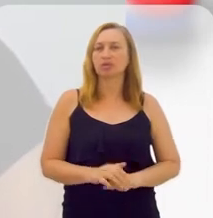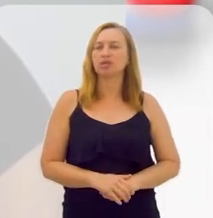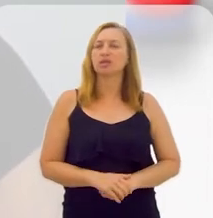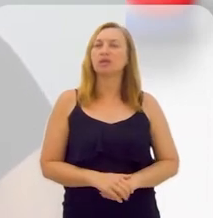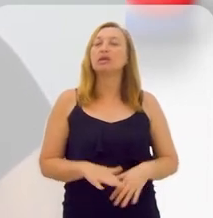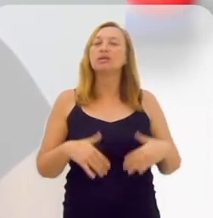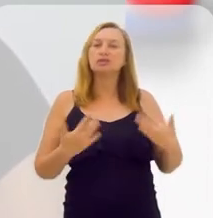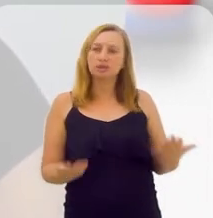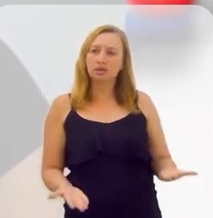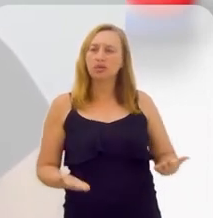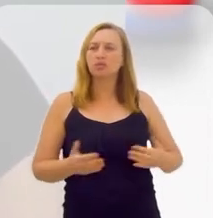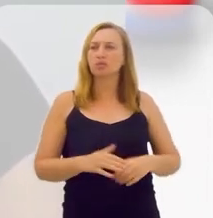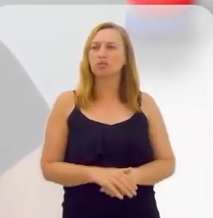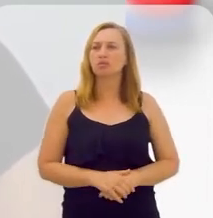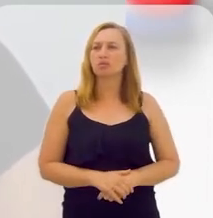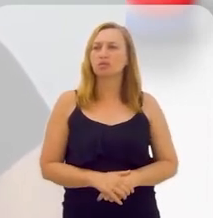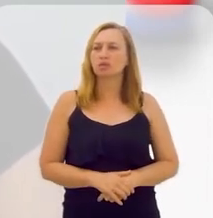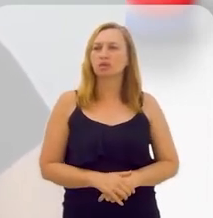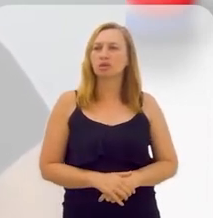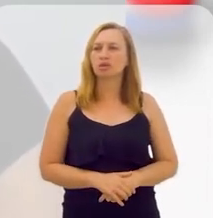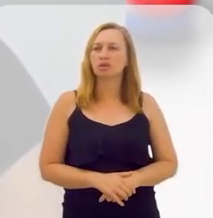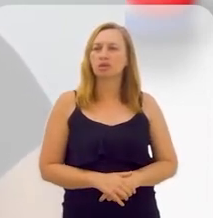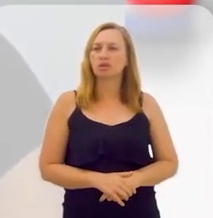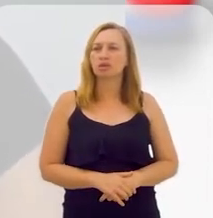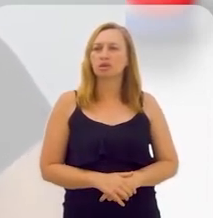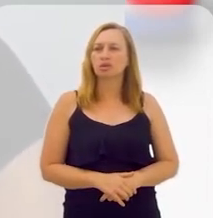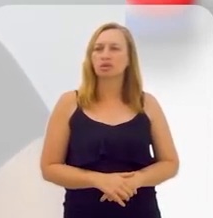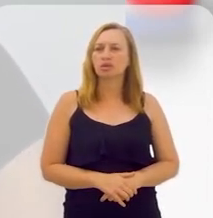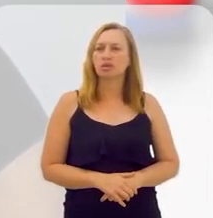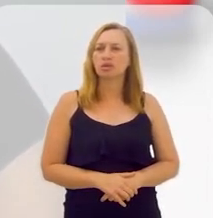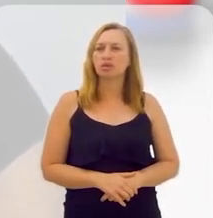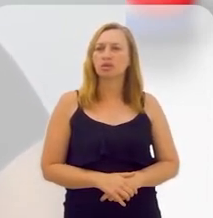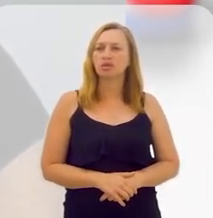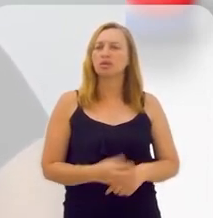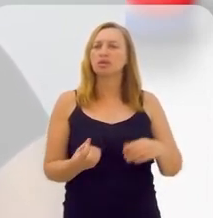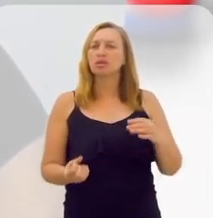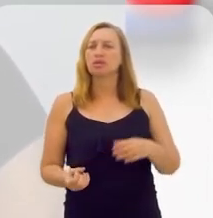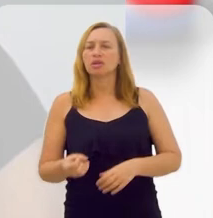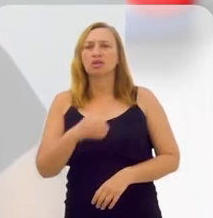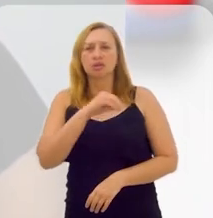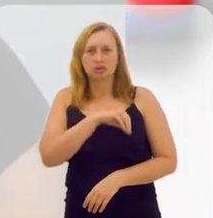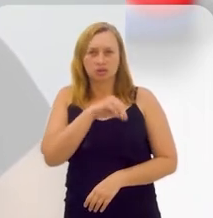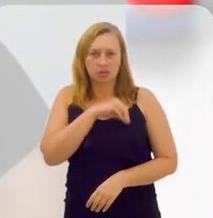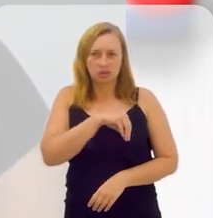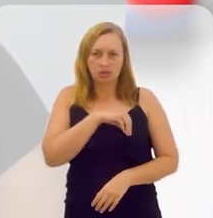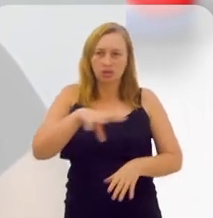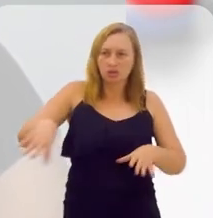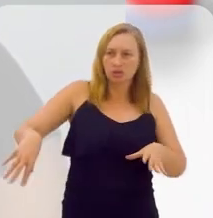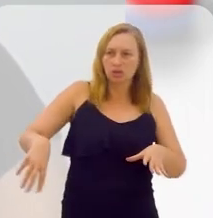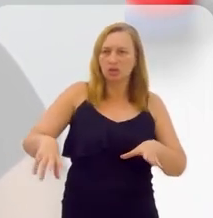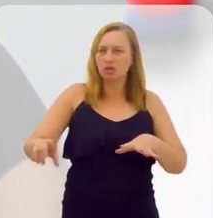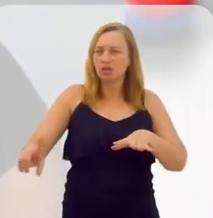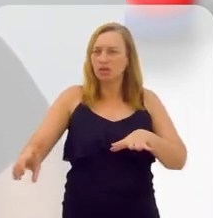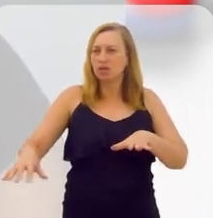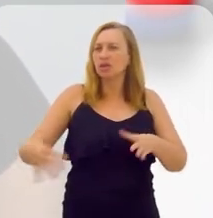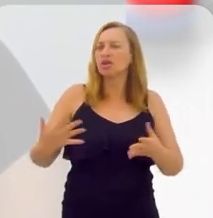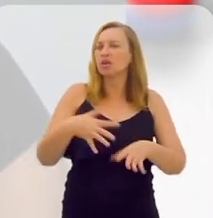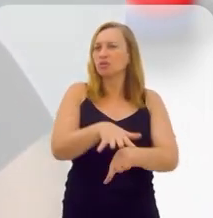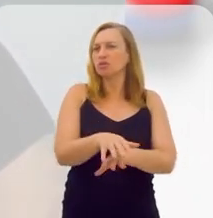vigente. Então, ela traz geração de renda, inclusão